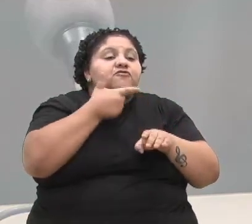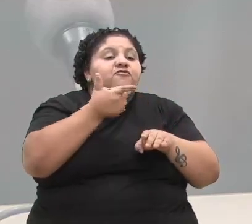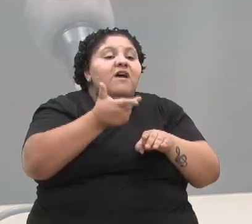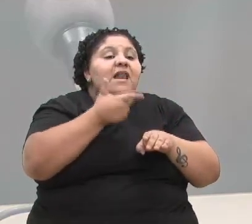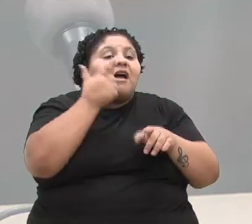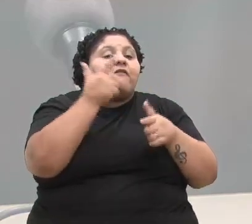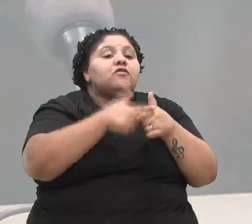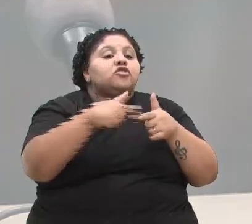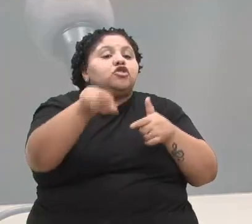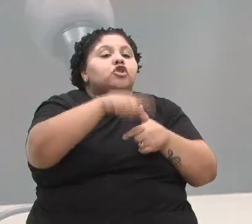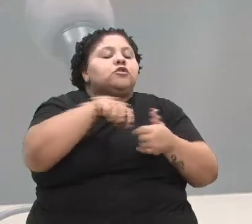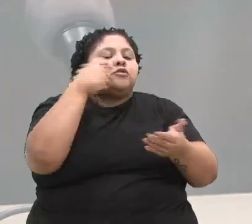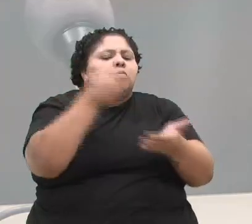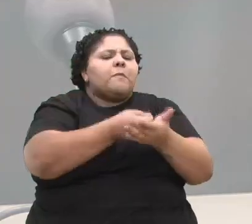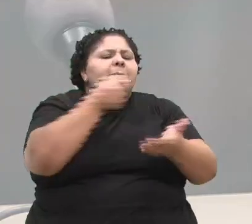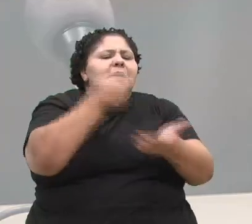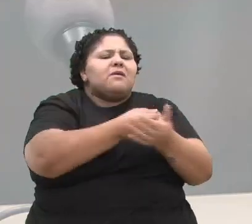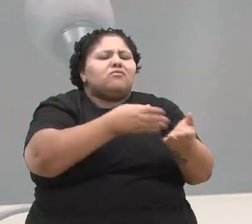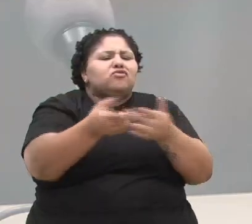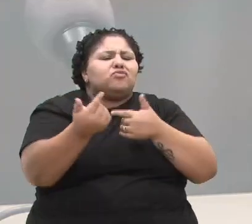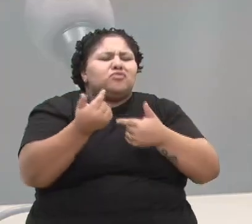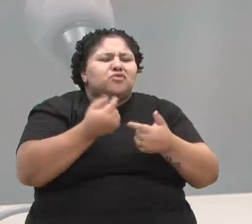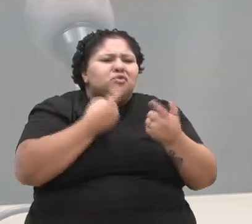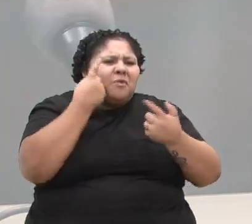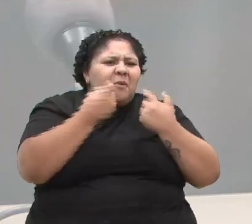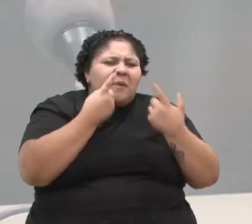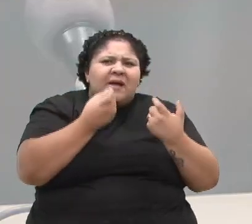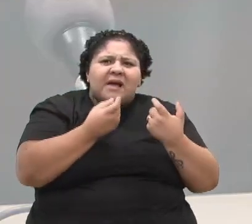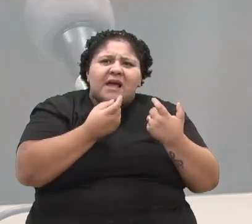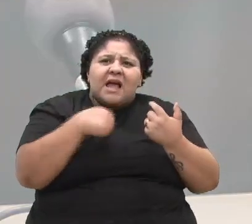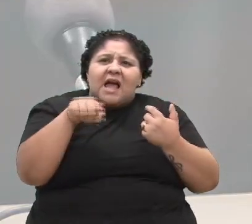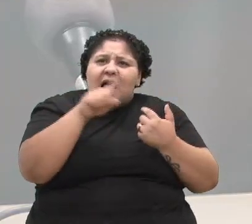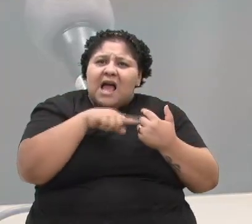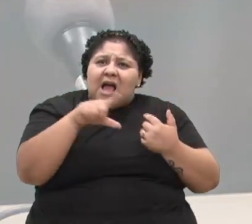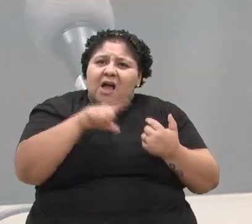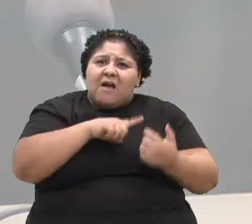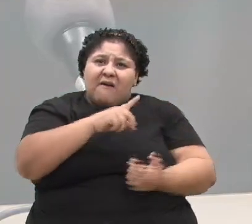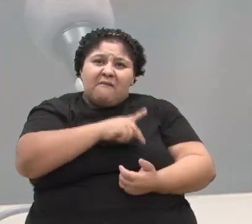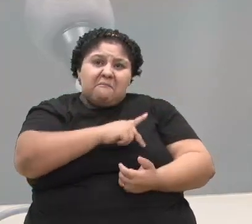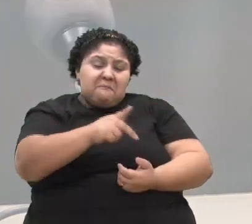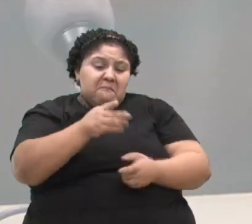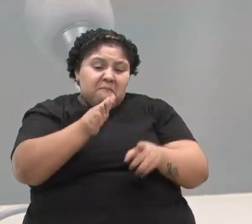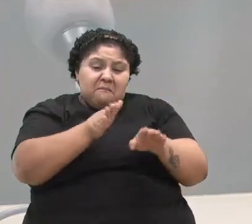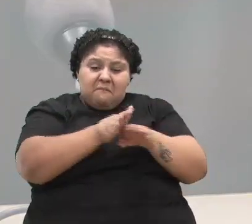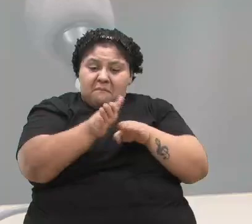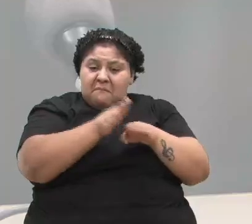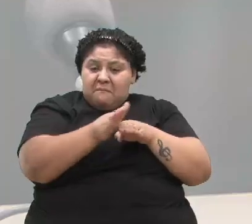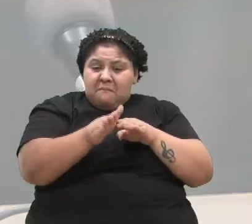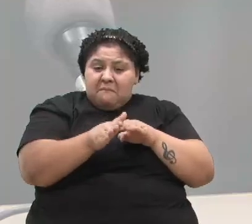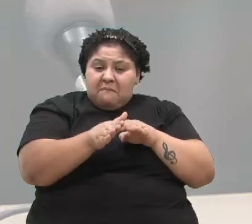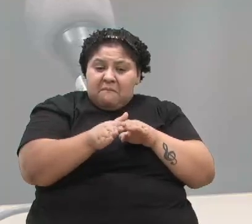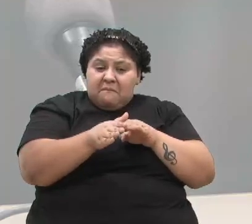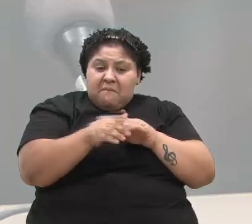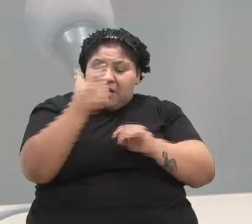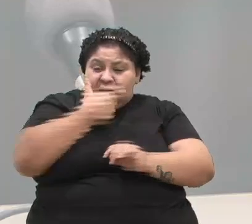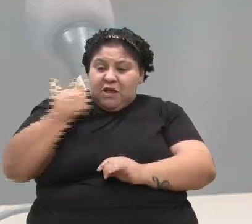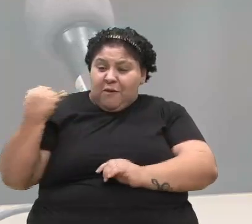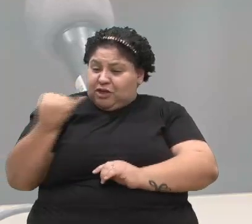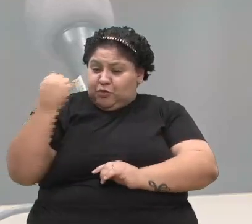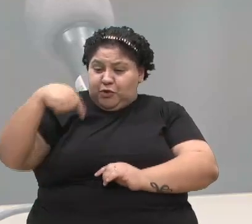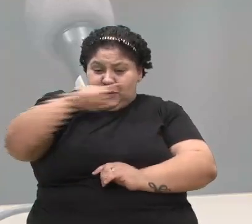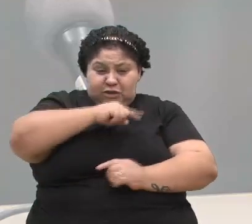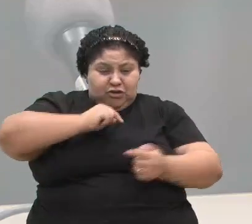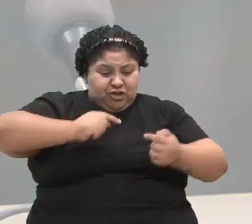cobrando, a gente ficava muito preocupado. Agora, se nós temos um presidente do conselho que não Não se importa com... Quando a gente critica